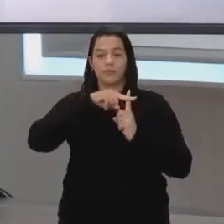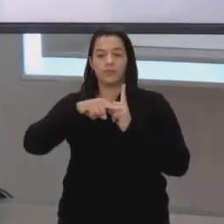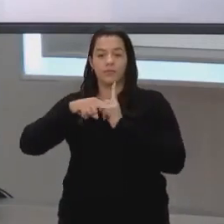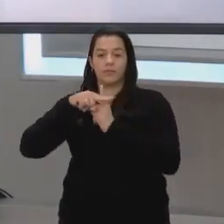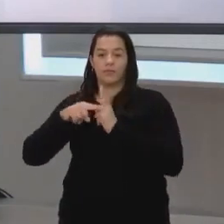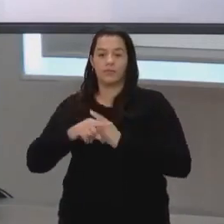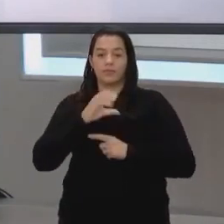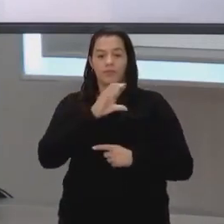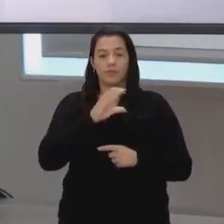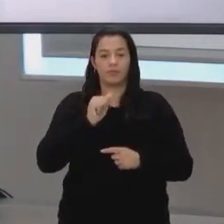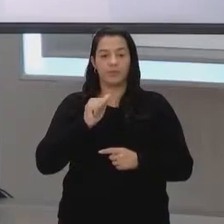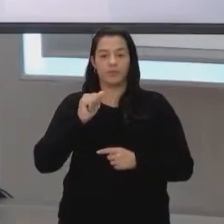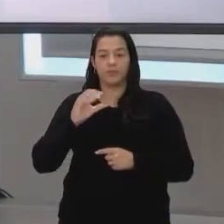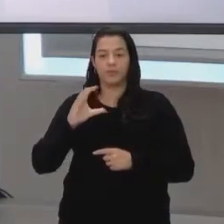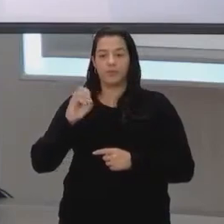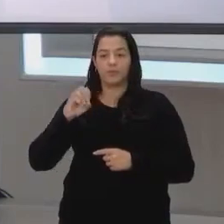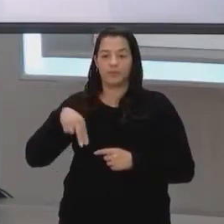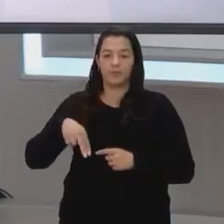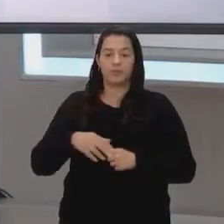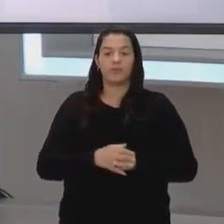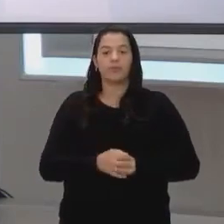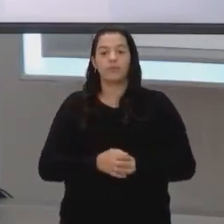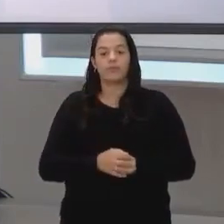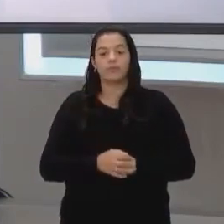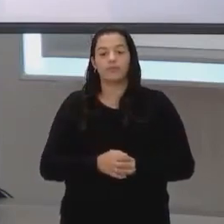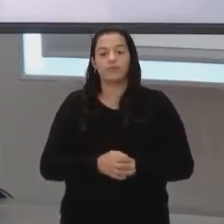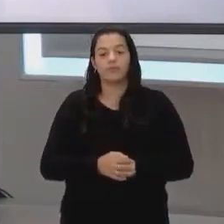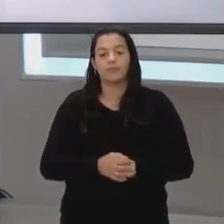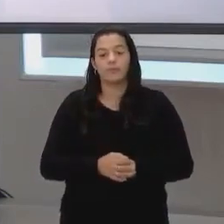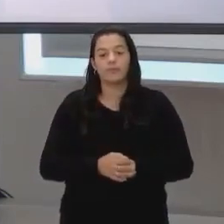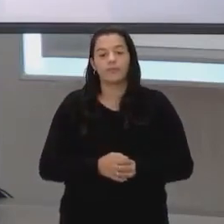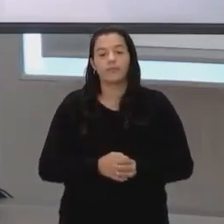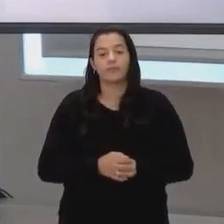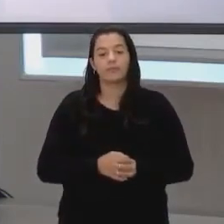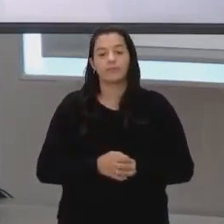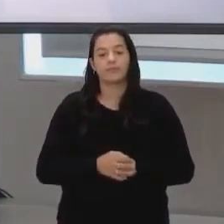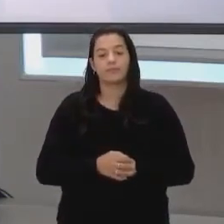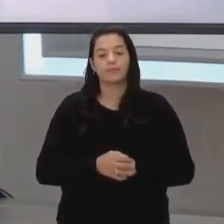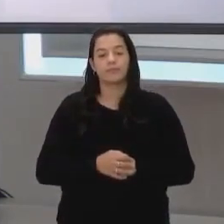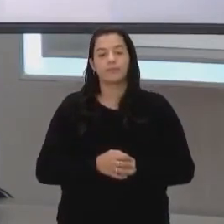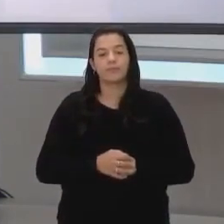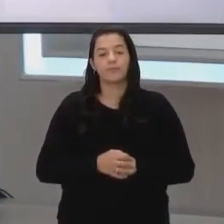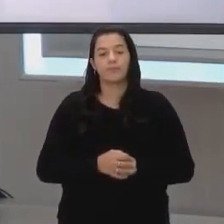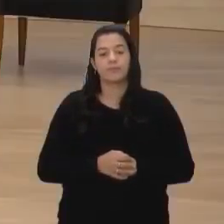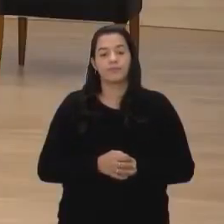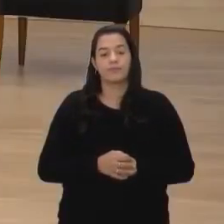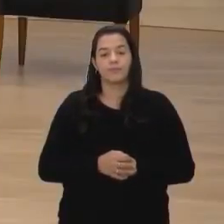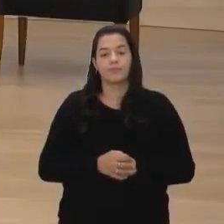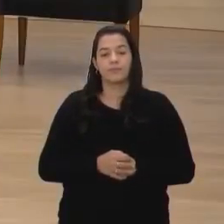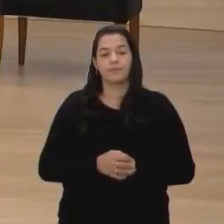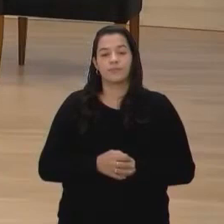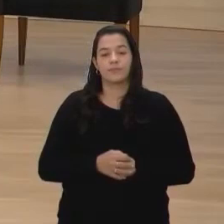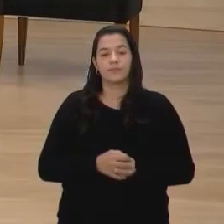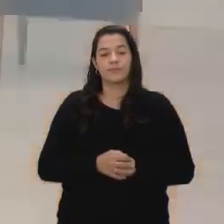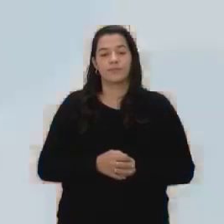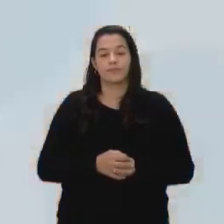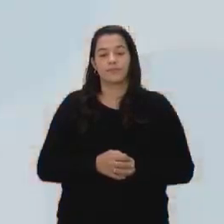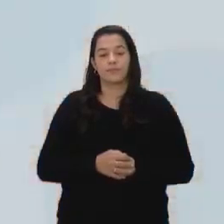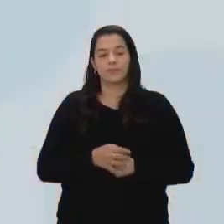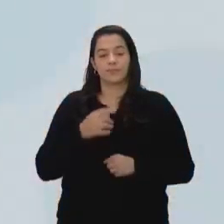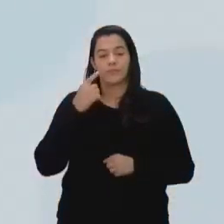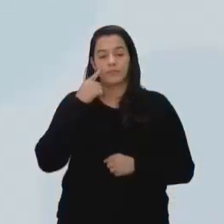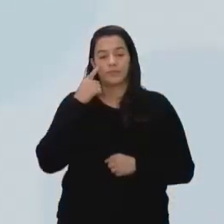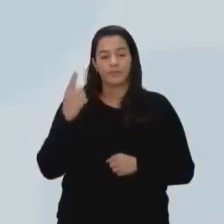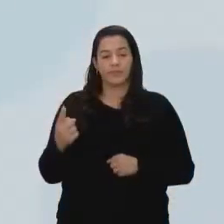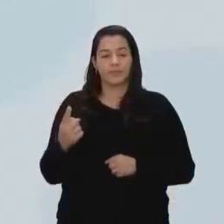de cátion. Muito Então, bem. aí, logicamente, ó, vamos voltar lá, rapidinho. Percebe que ganhou uma